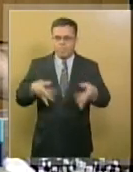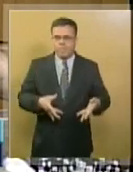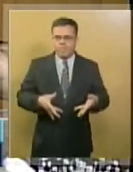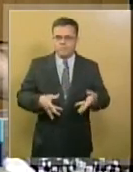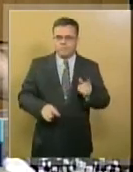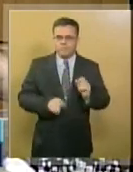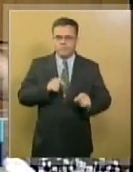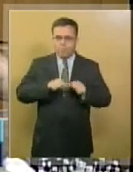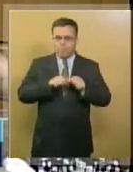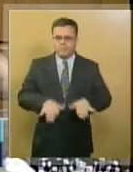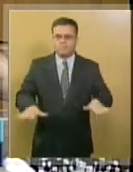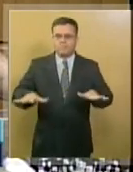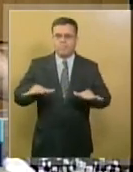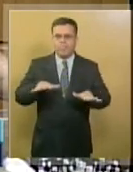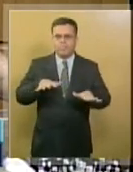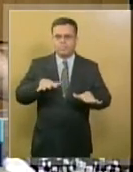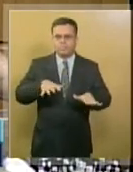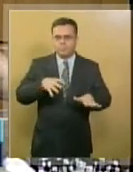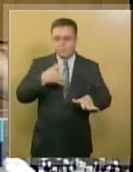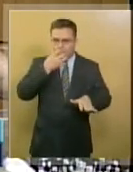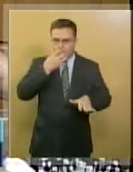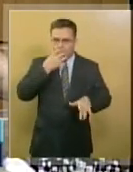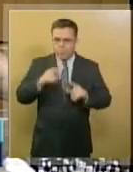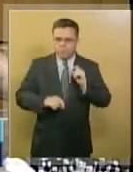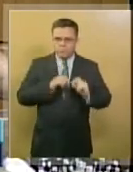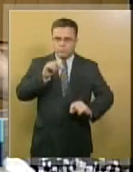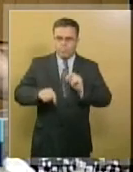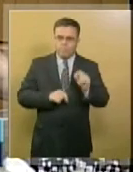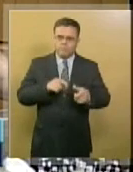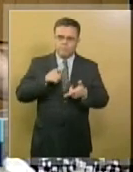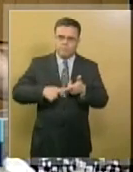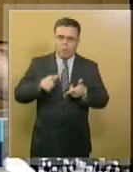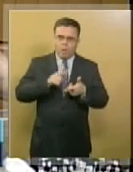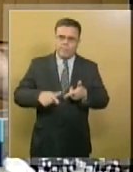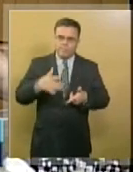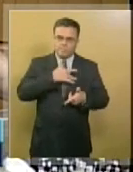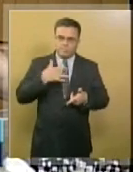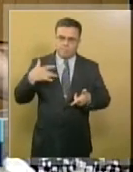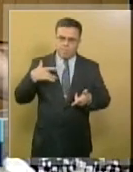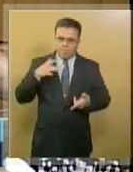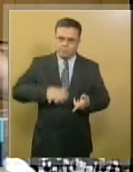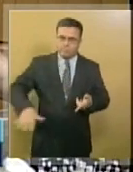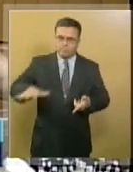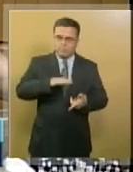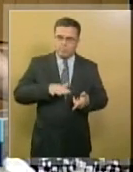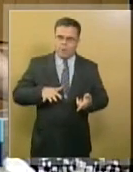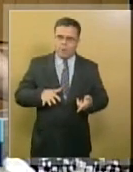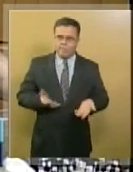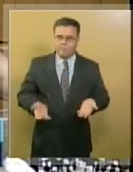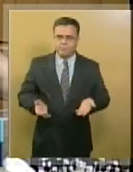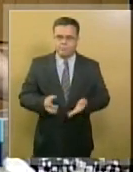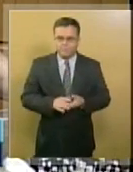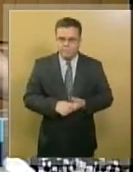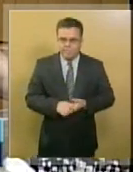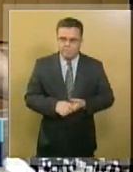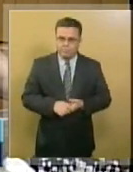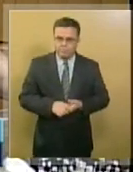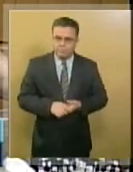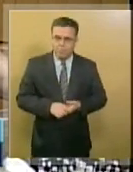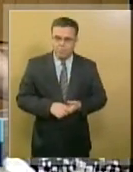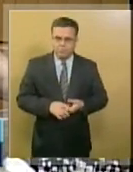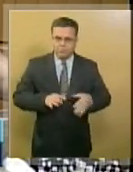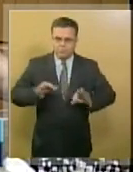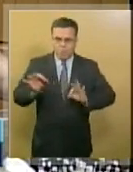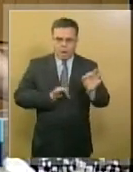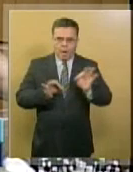de proliferação de animais domésticos, é sim um problema de saúde pública. A Organização